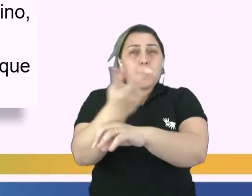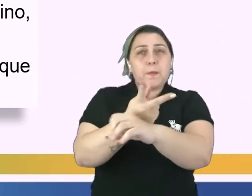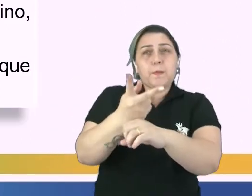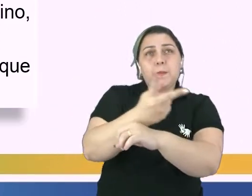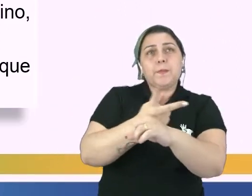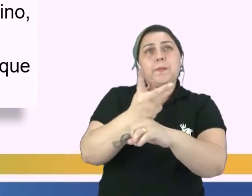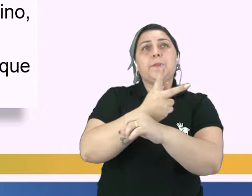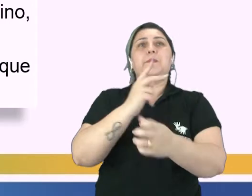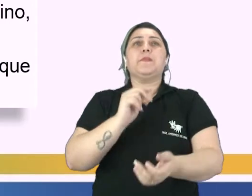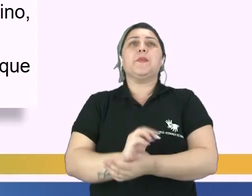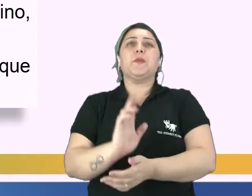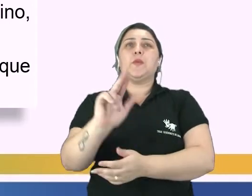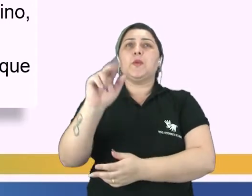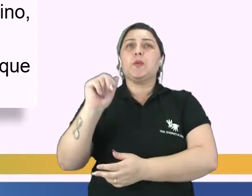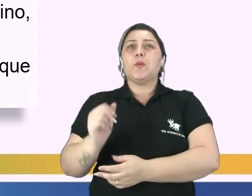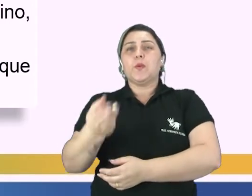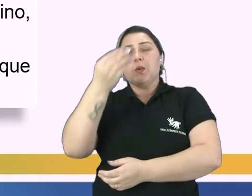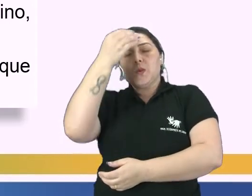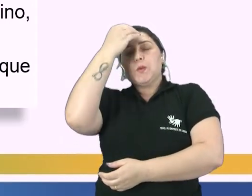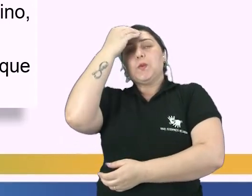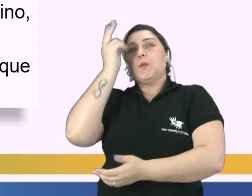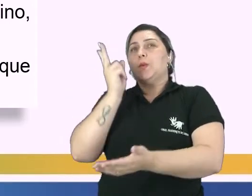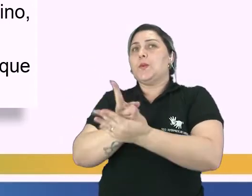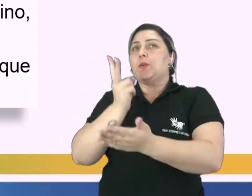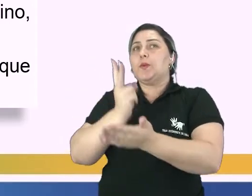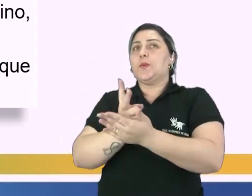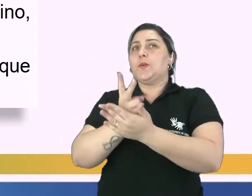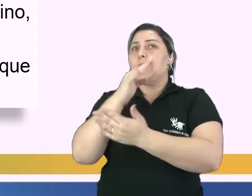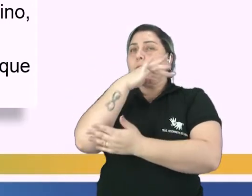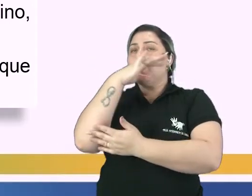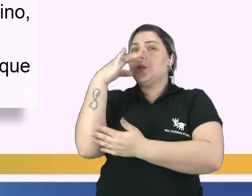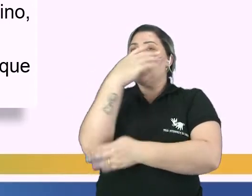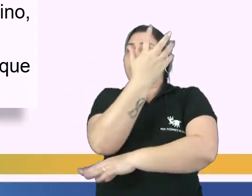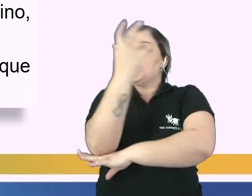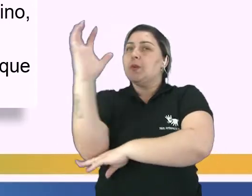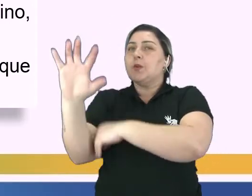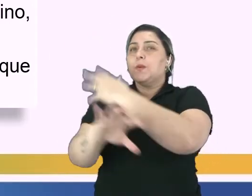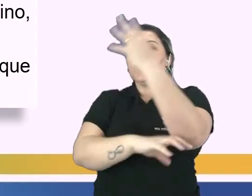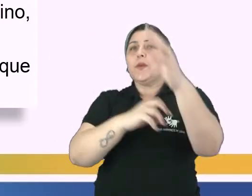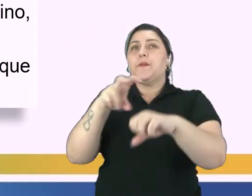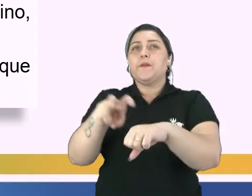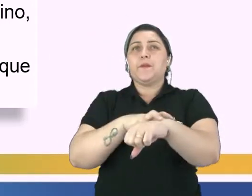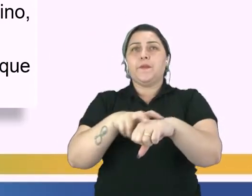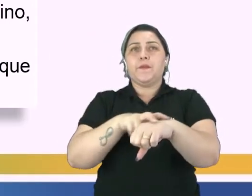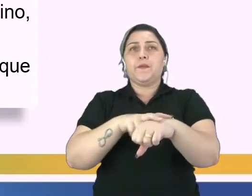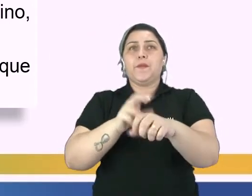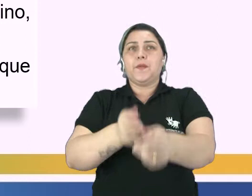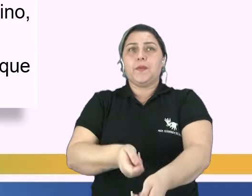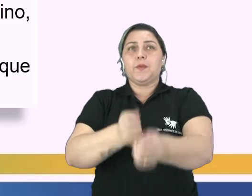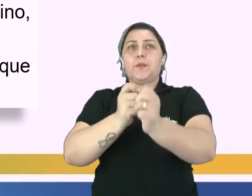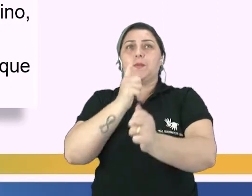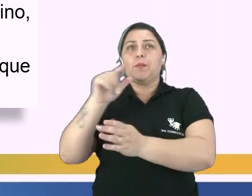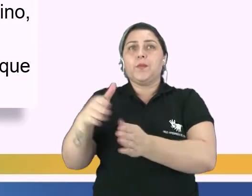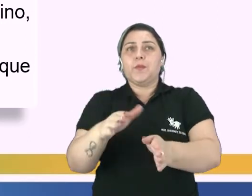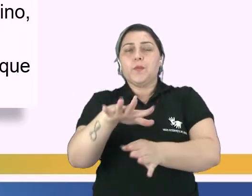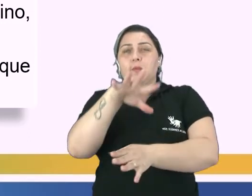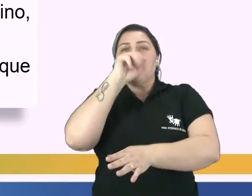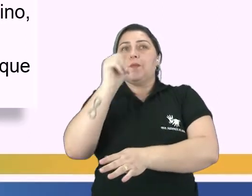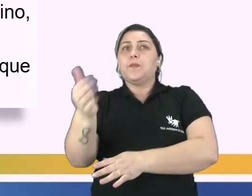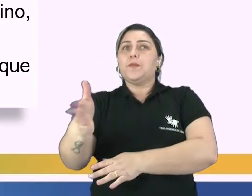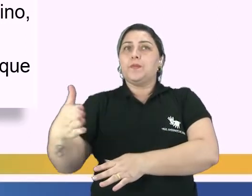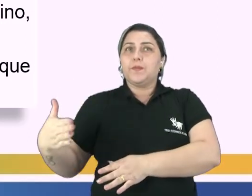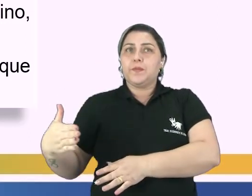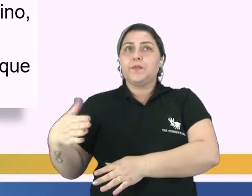procurarem. Nunca vai sair da memória o cheiro de mata verde, de pescar no rio, o cheiro de